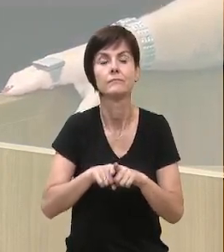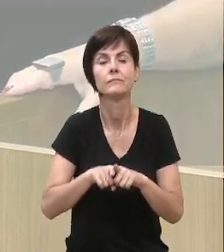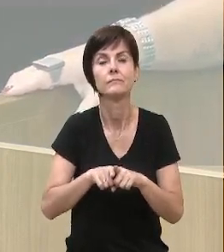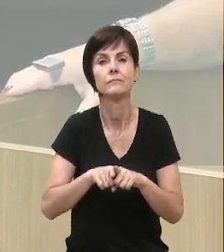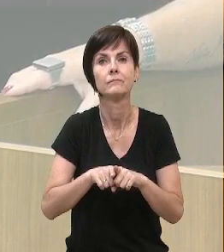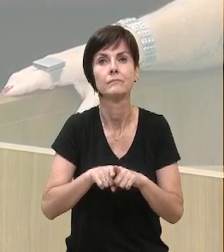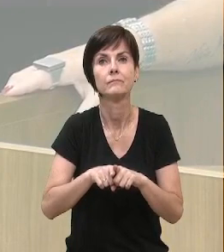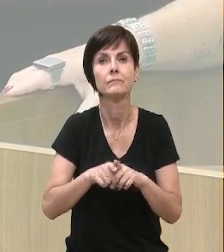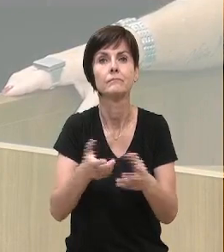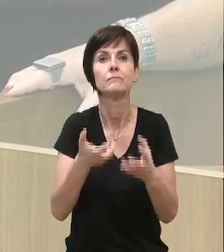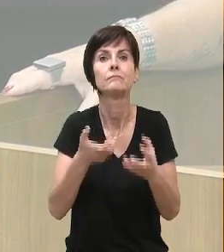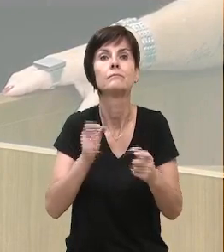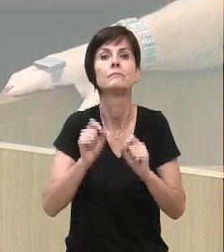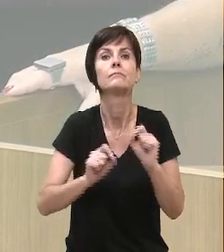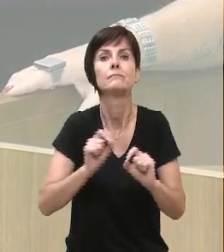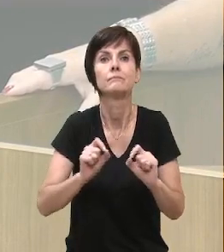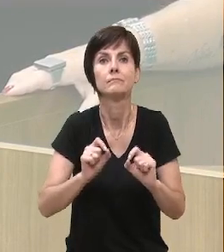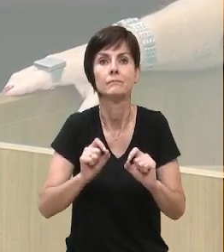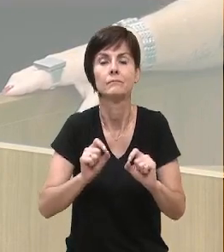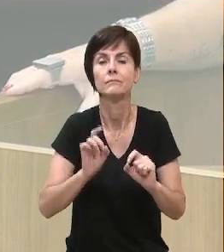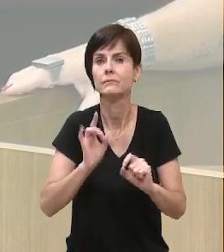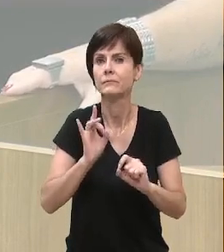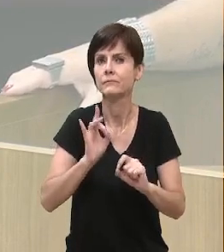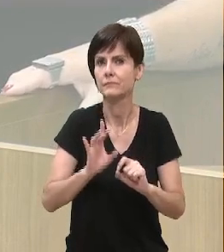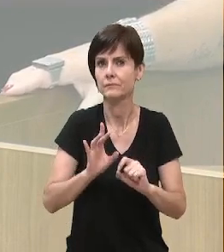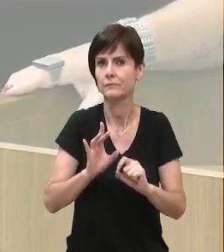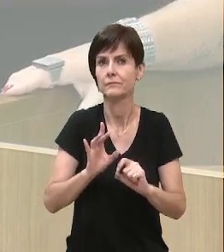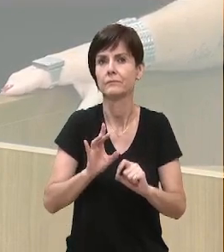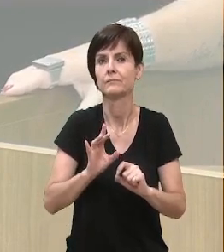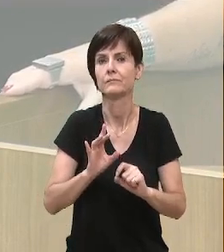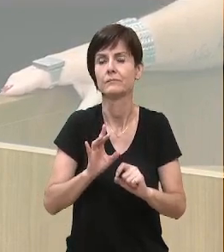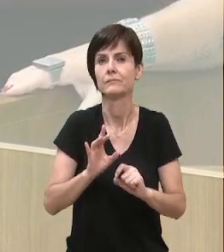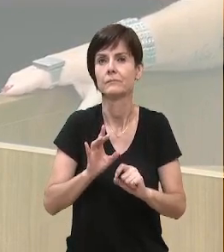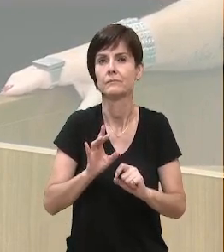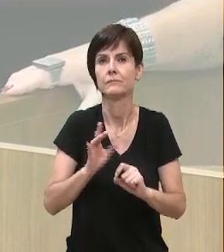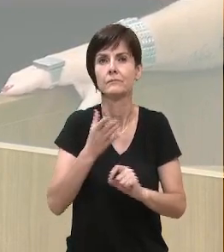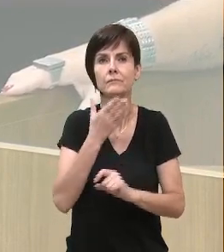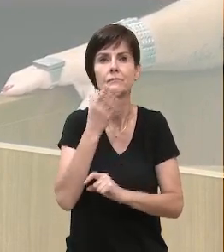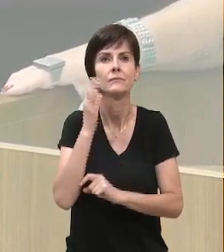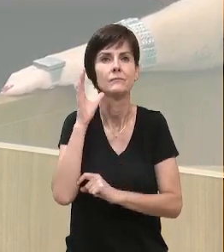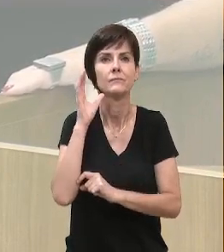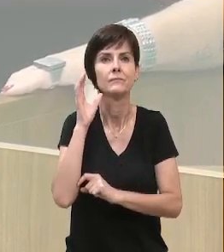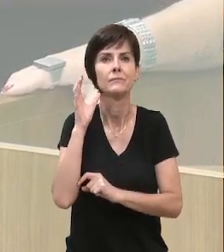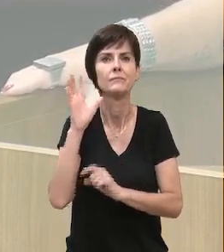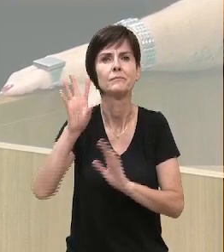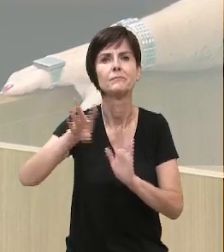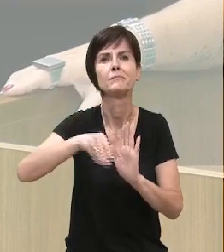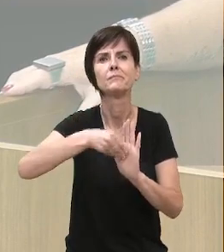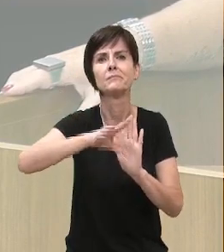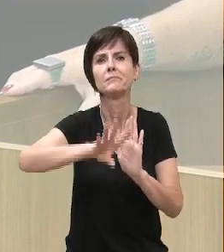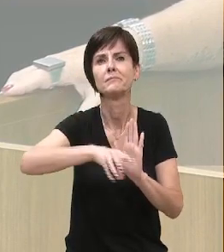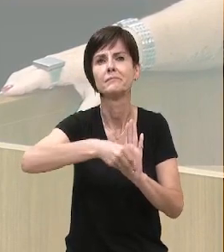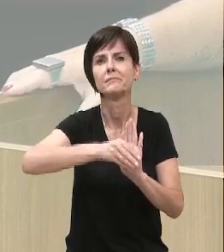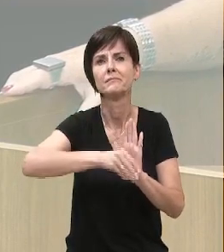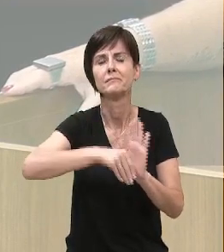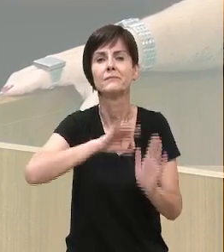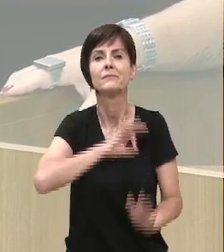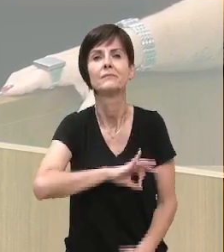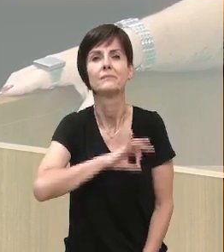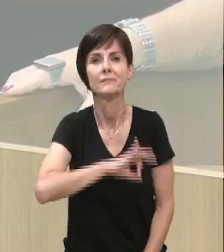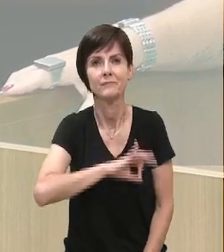que busca não só, muitas vezes, como se ouve, complementar o